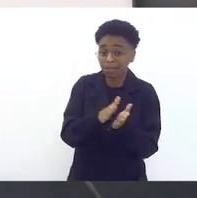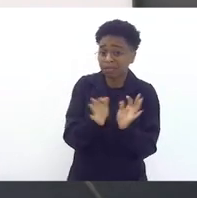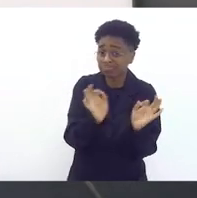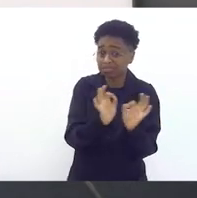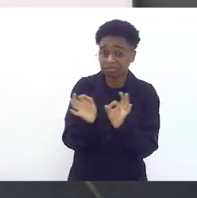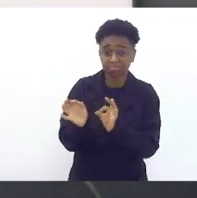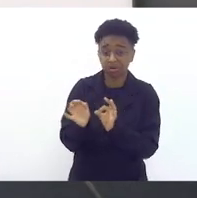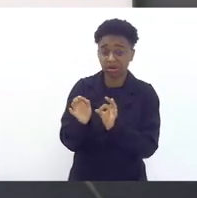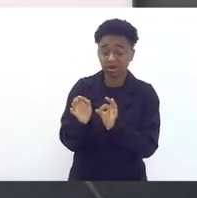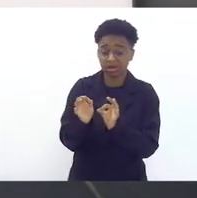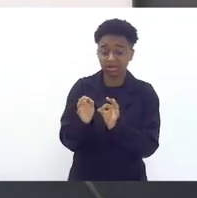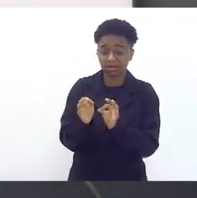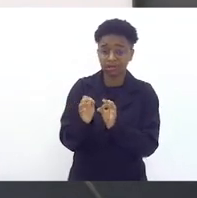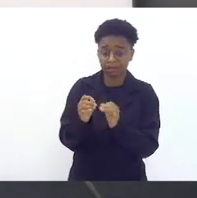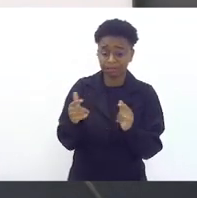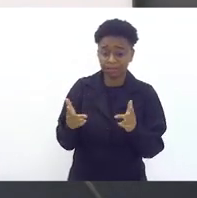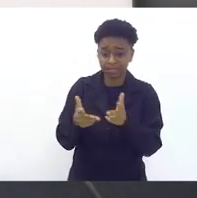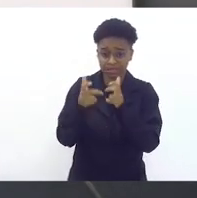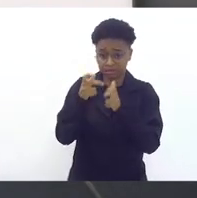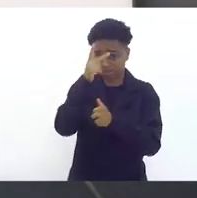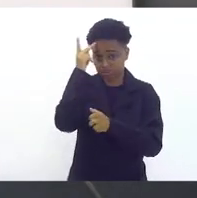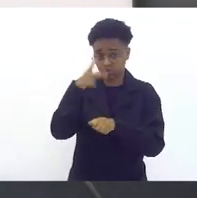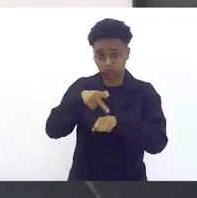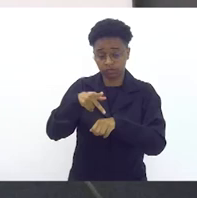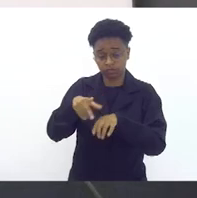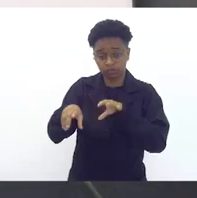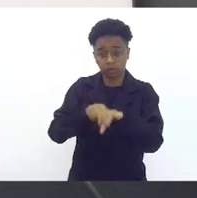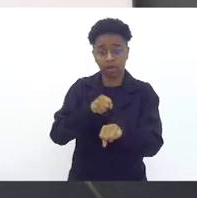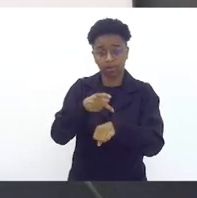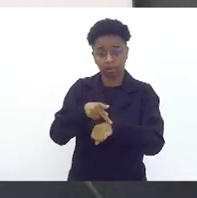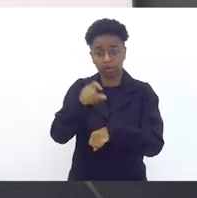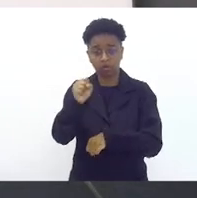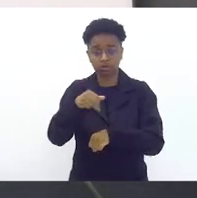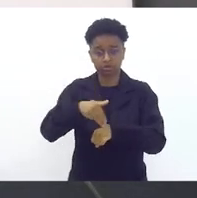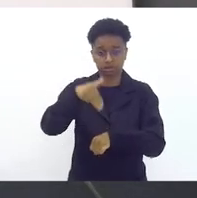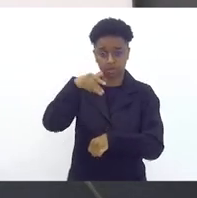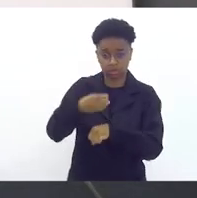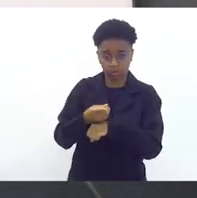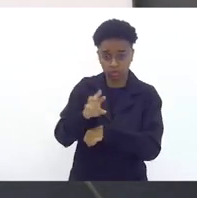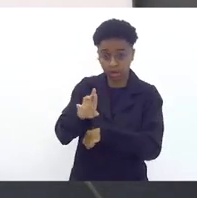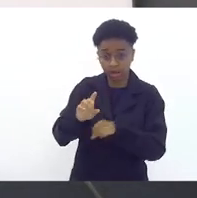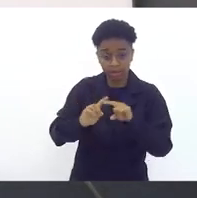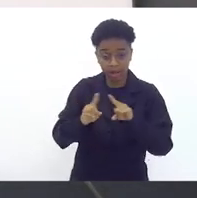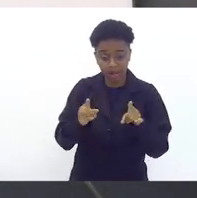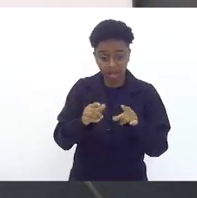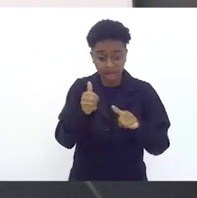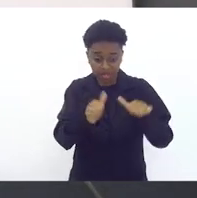dos títulos das pessoas que fizeram pós-graduação, mestrado, doutorado, isso não aconteceu.